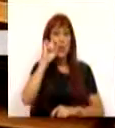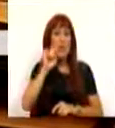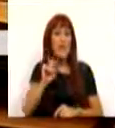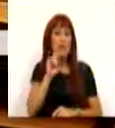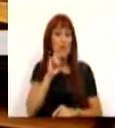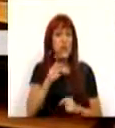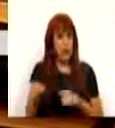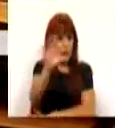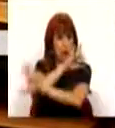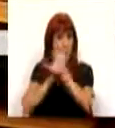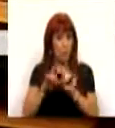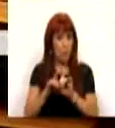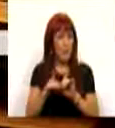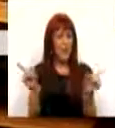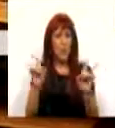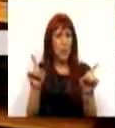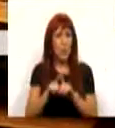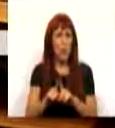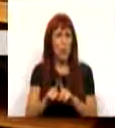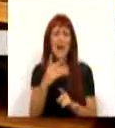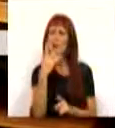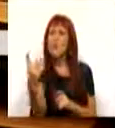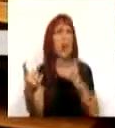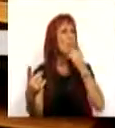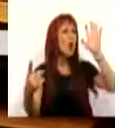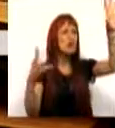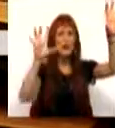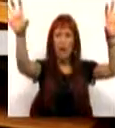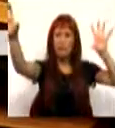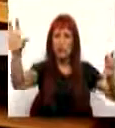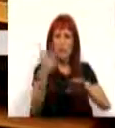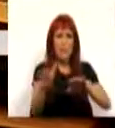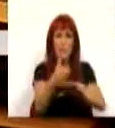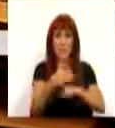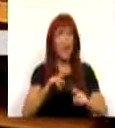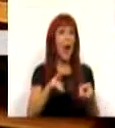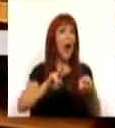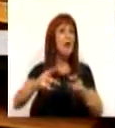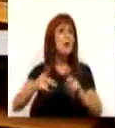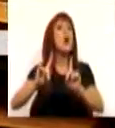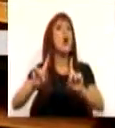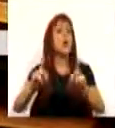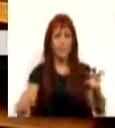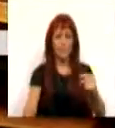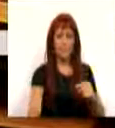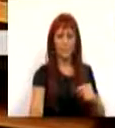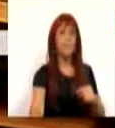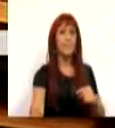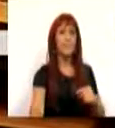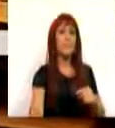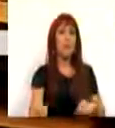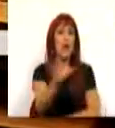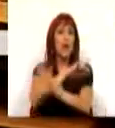defesa na Europa não é o individualismo estadual. A alternativa é a